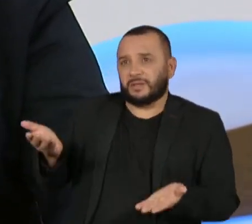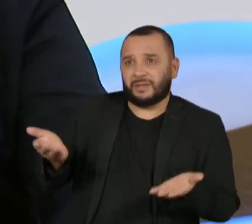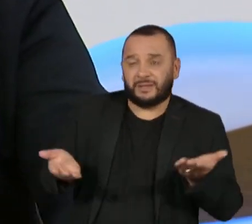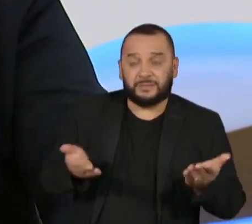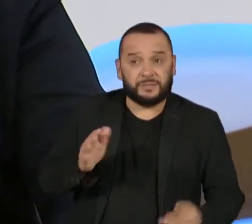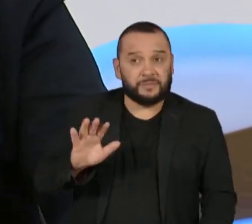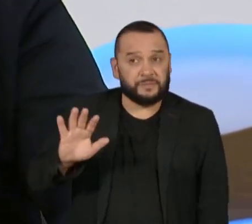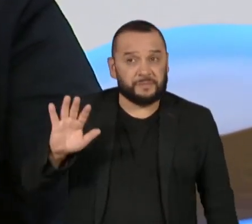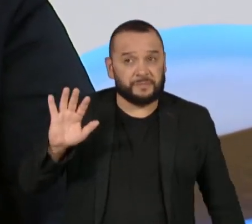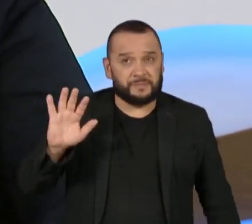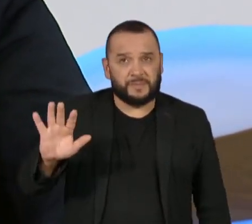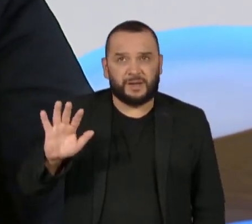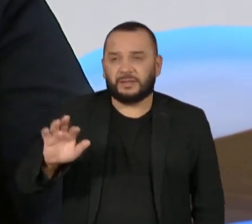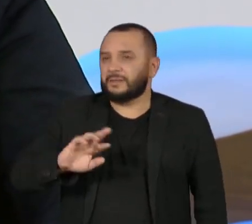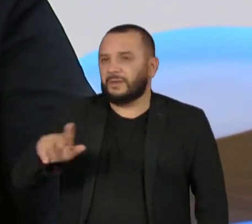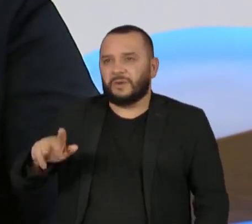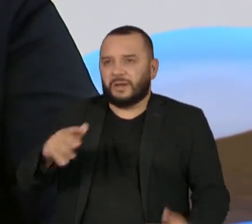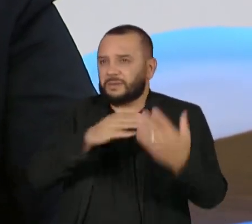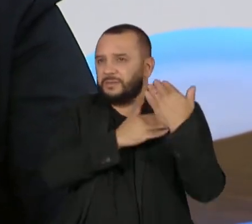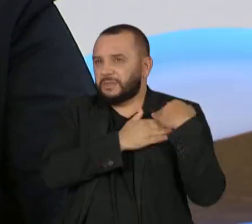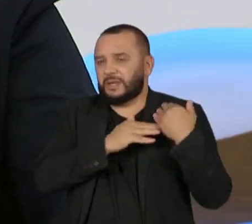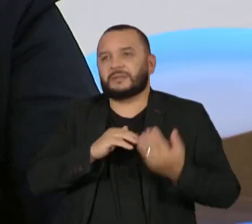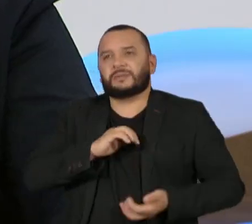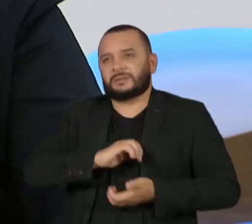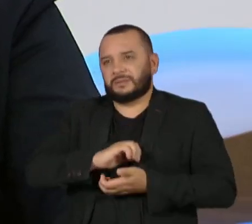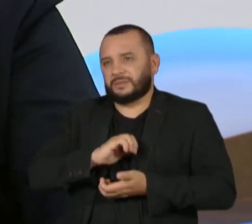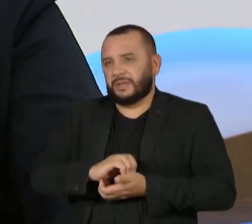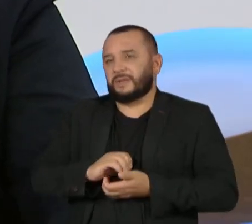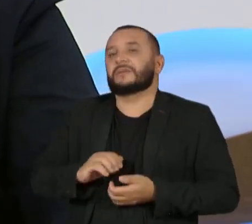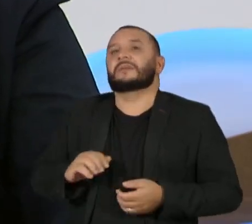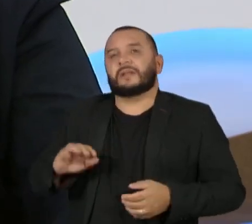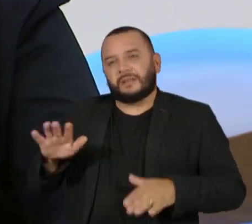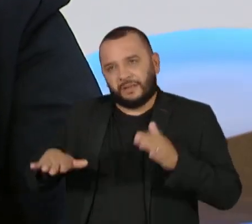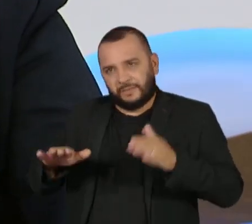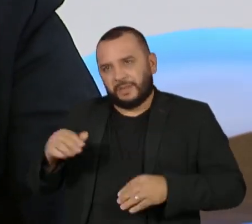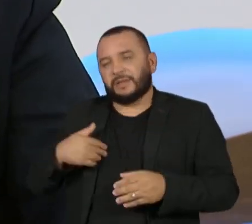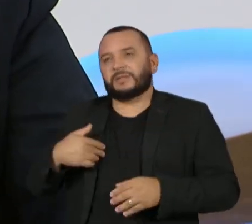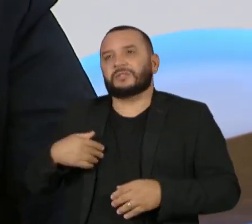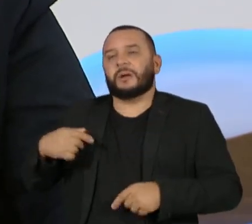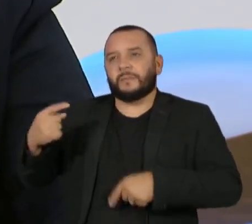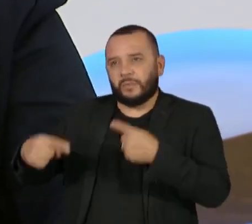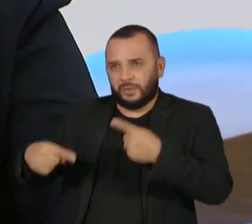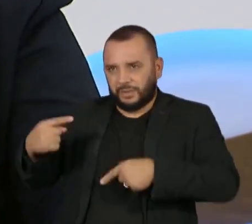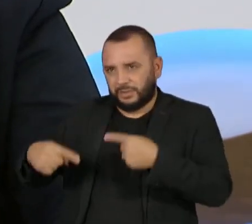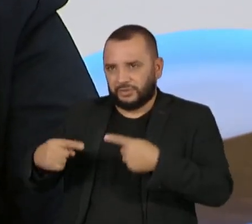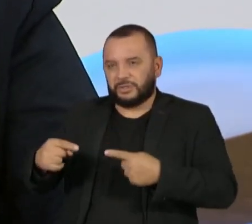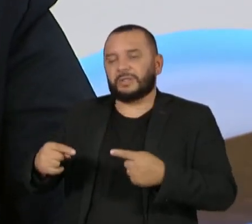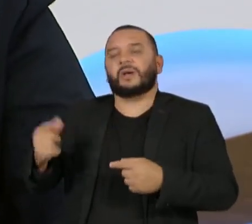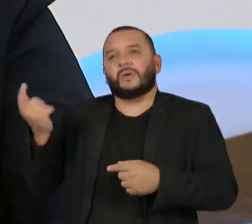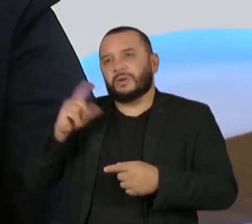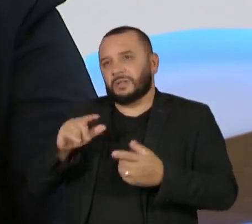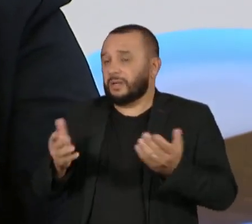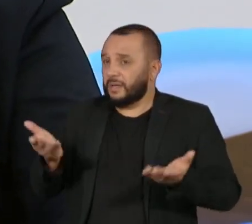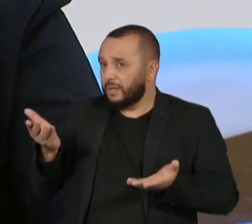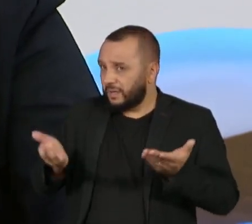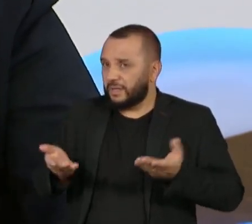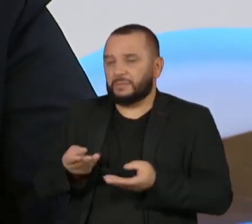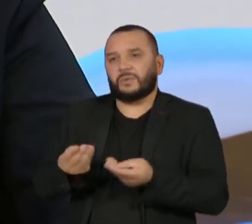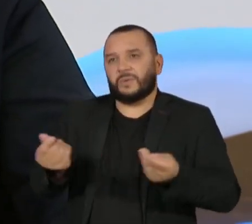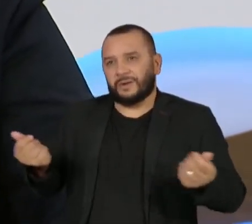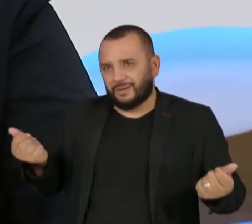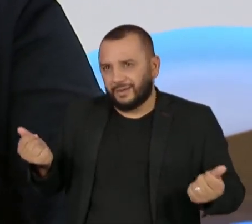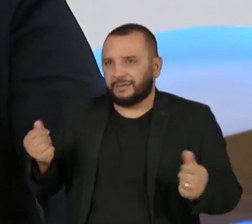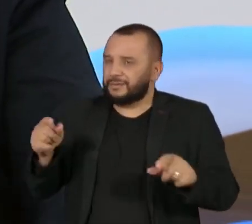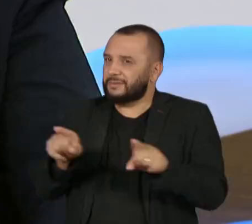mas isso não depende do Supremo, depende também da política recuperar a sua centralidade, a sua eficiência, a